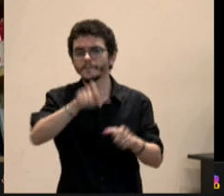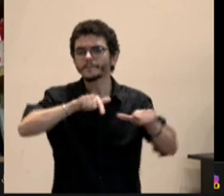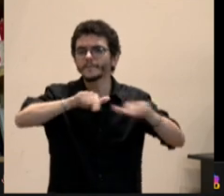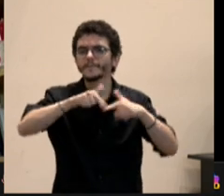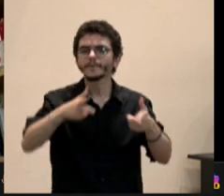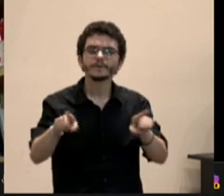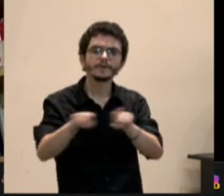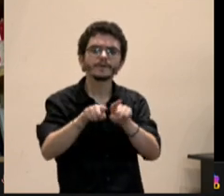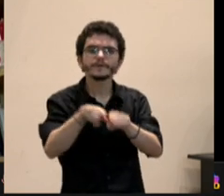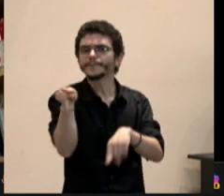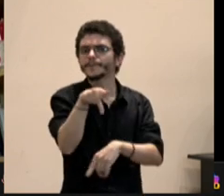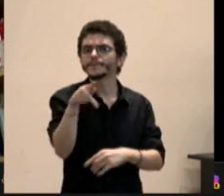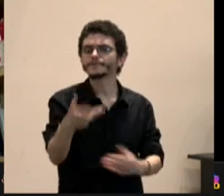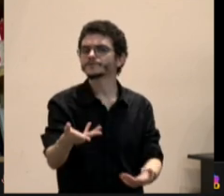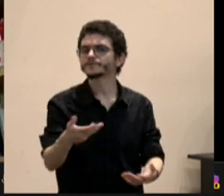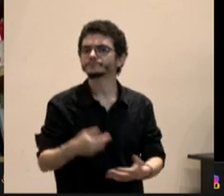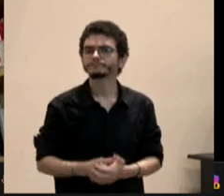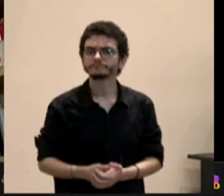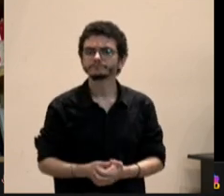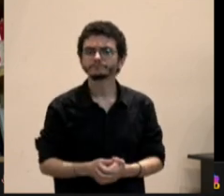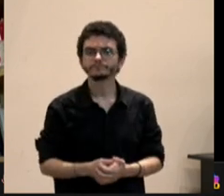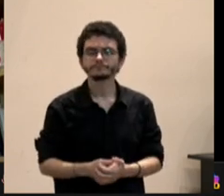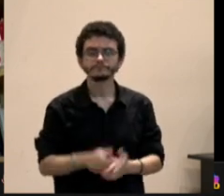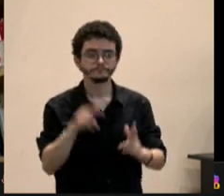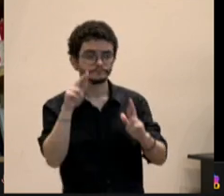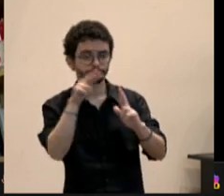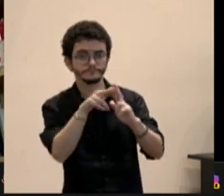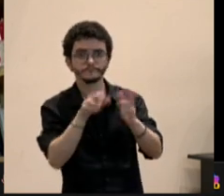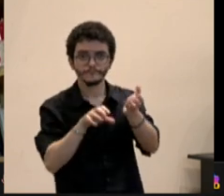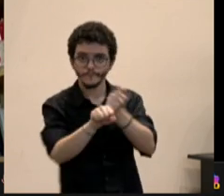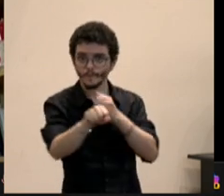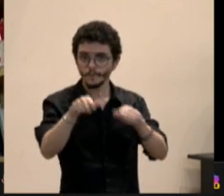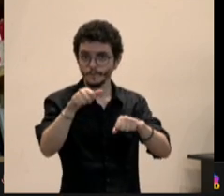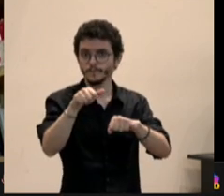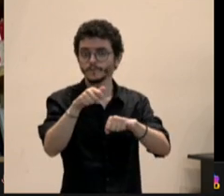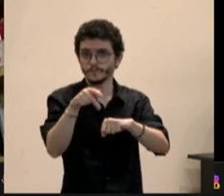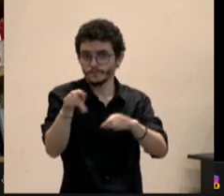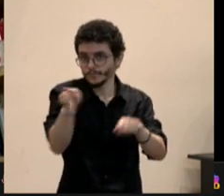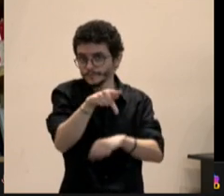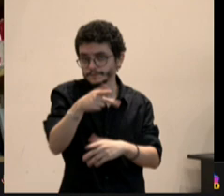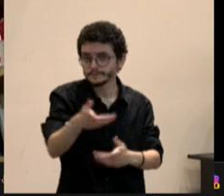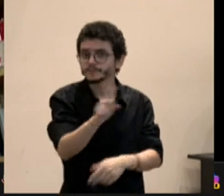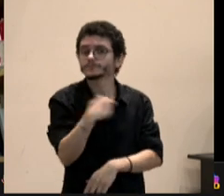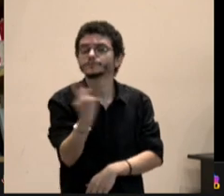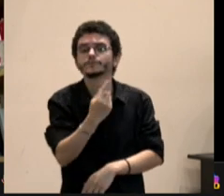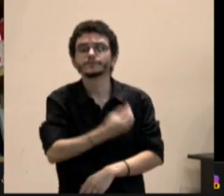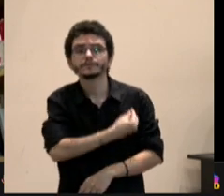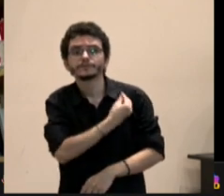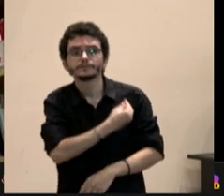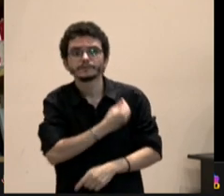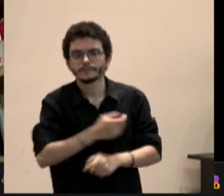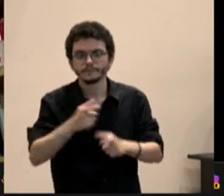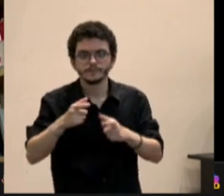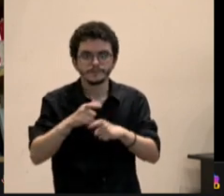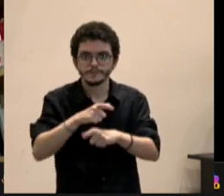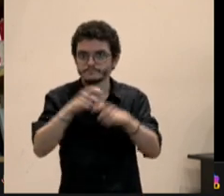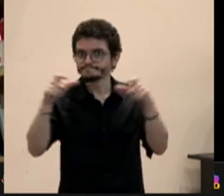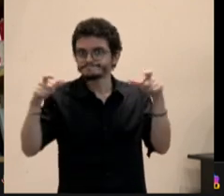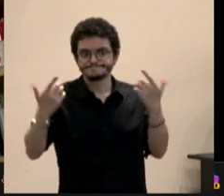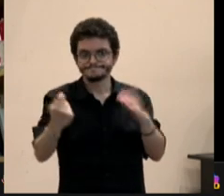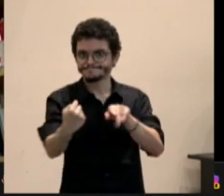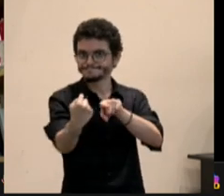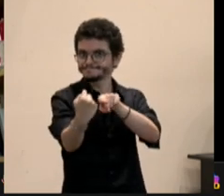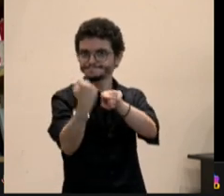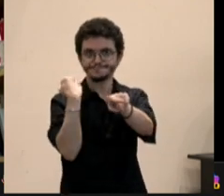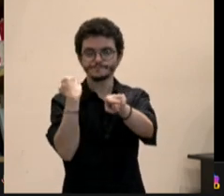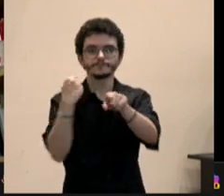e dos professores. No que se refere à formação dos professores, nós estamos vivendo um enorme retrocesso, porque